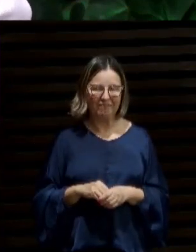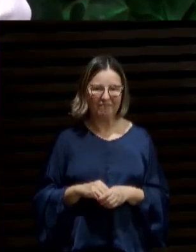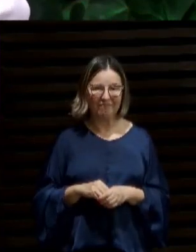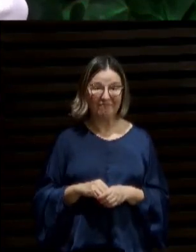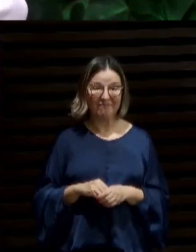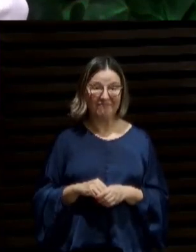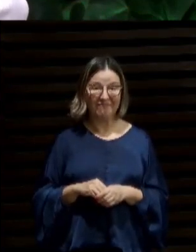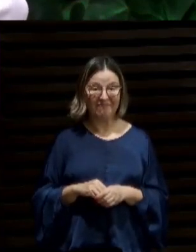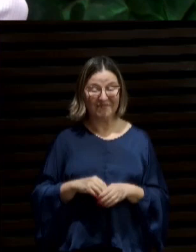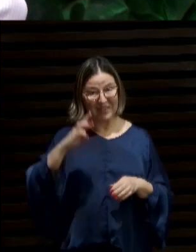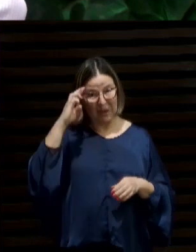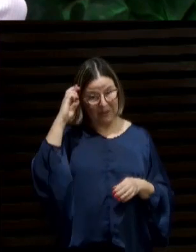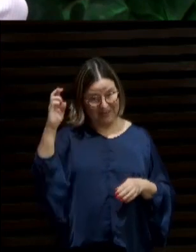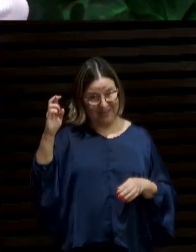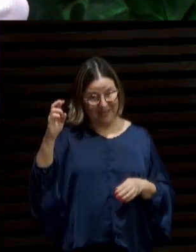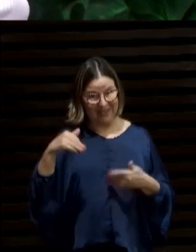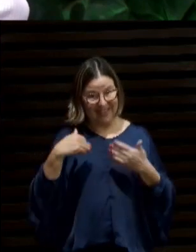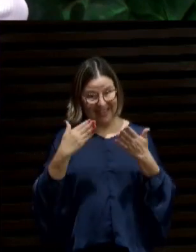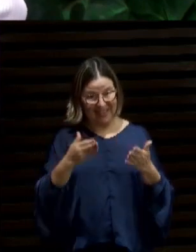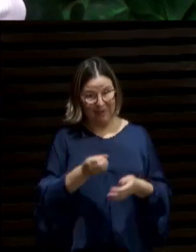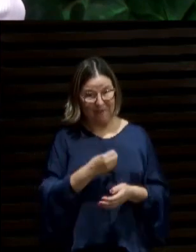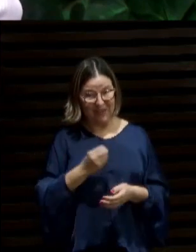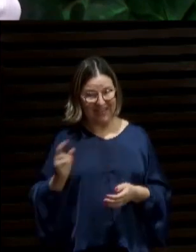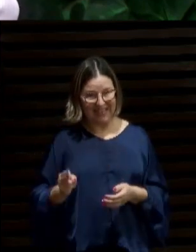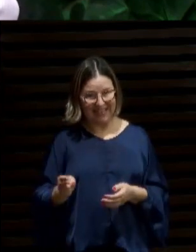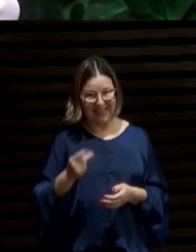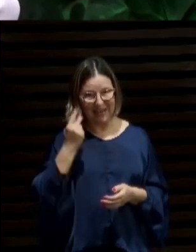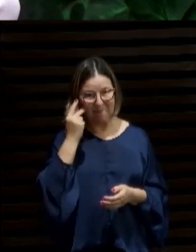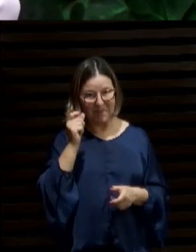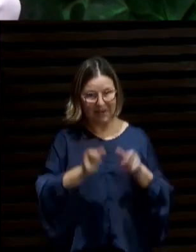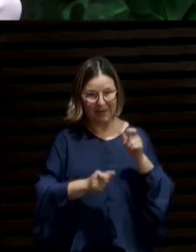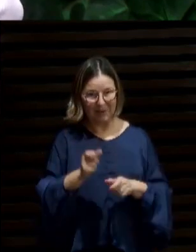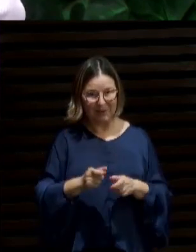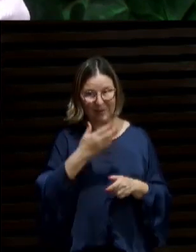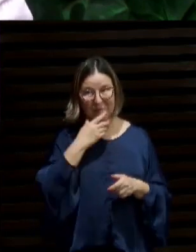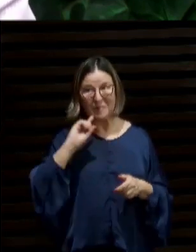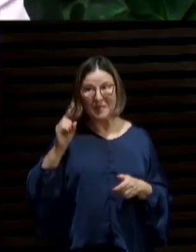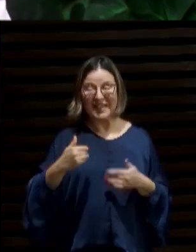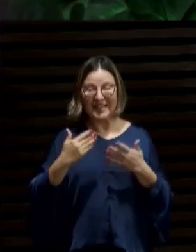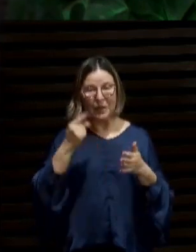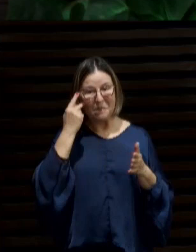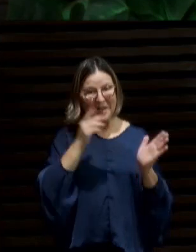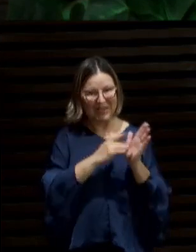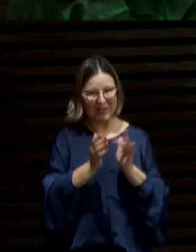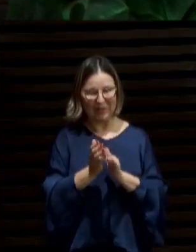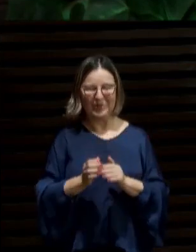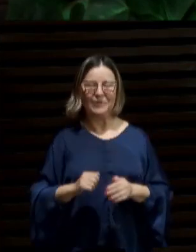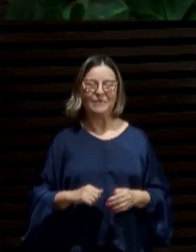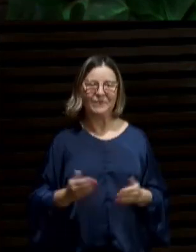eterna aos que foram dados a Ele. A segunda coisa, nós vamos ver no versículo